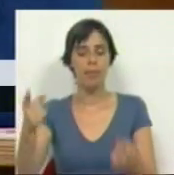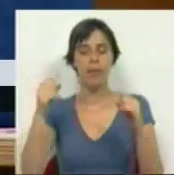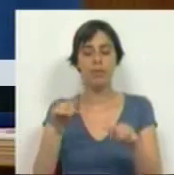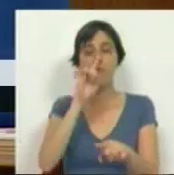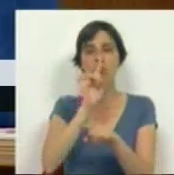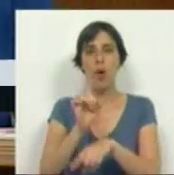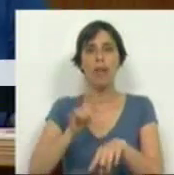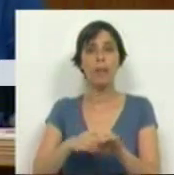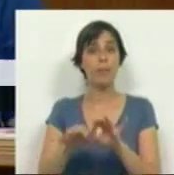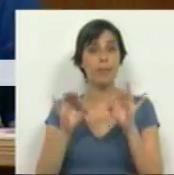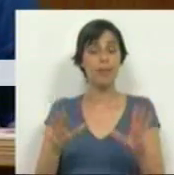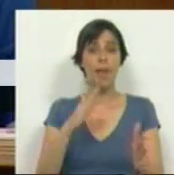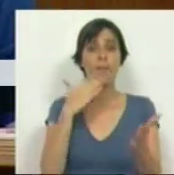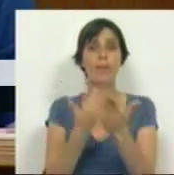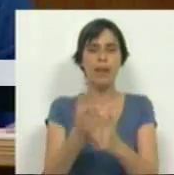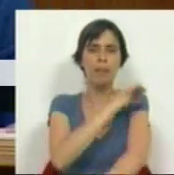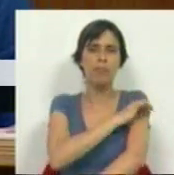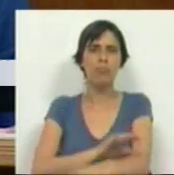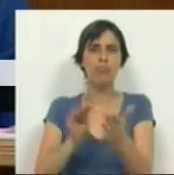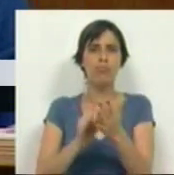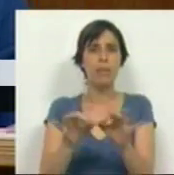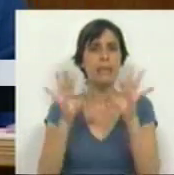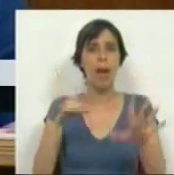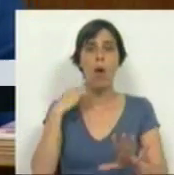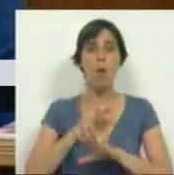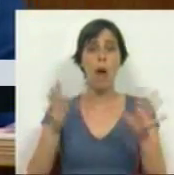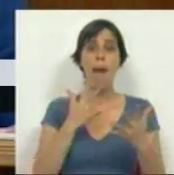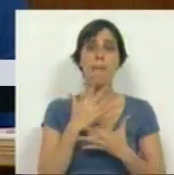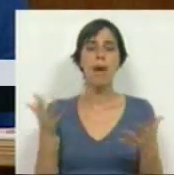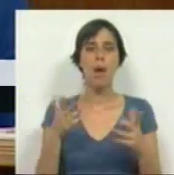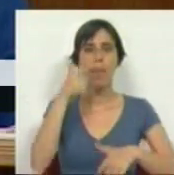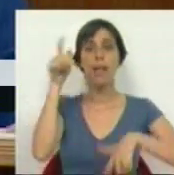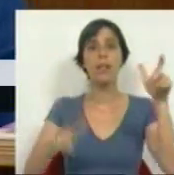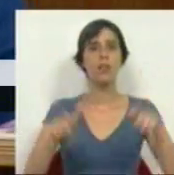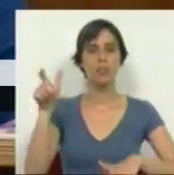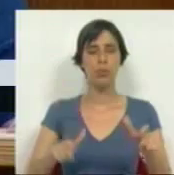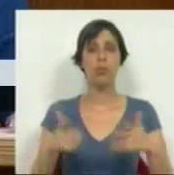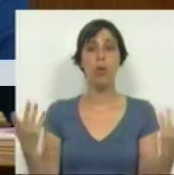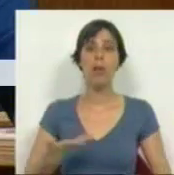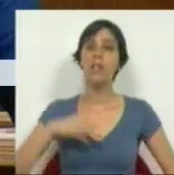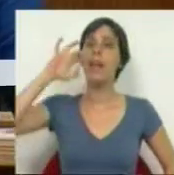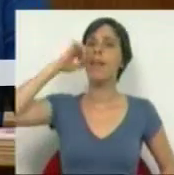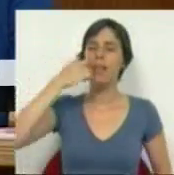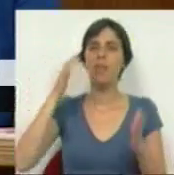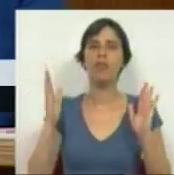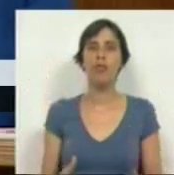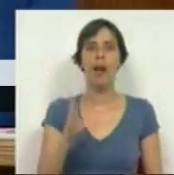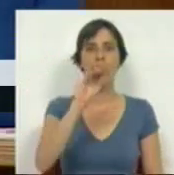ao mesmo tempo que provocaram um empobrecimento sem paralelo à generalidade da população. O déficit está